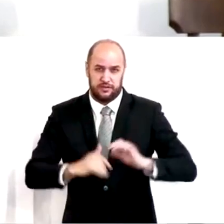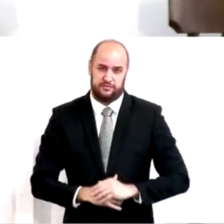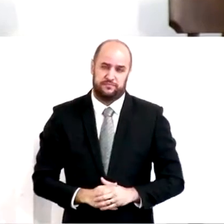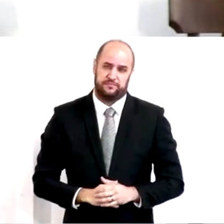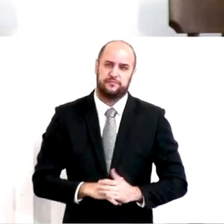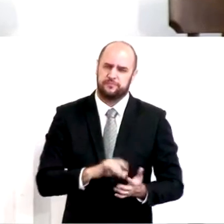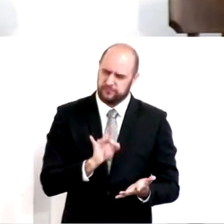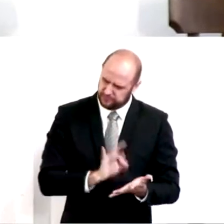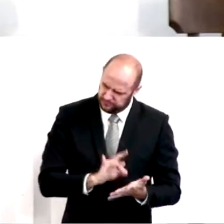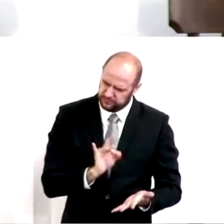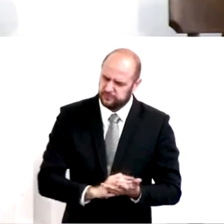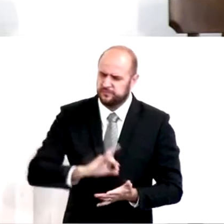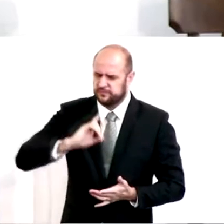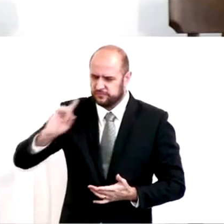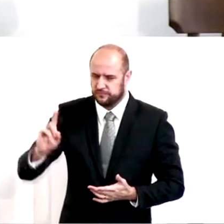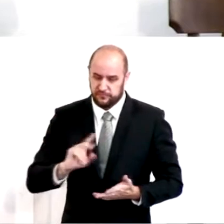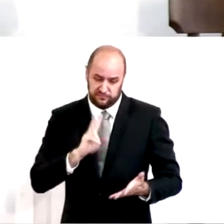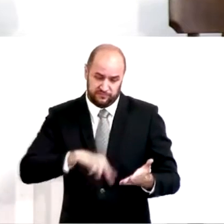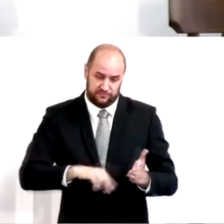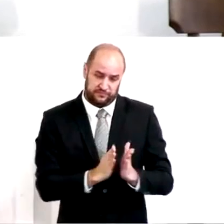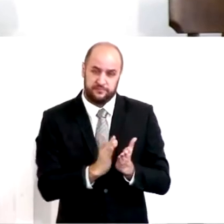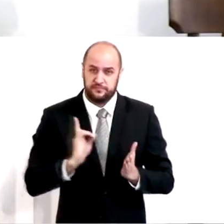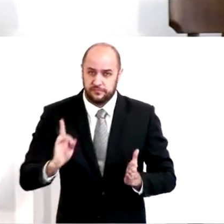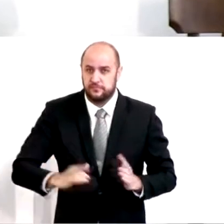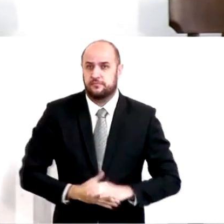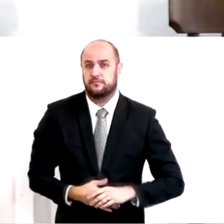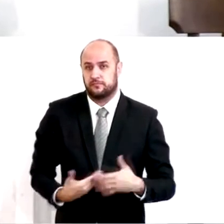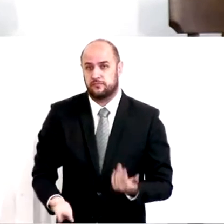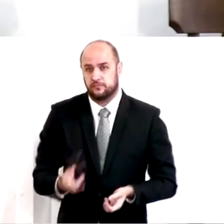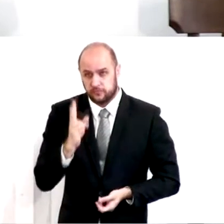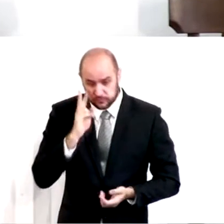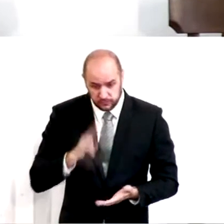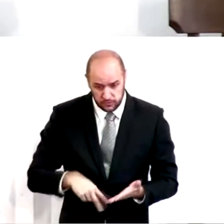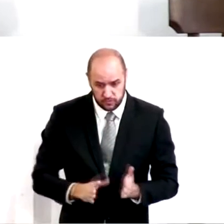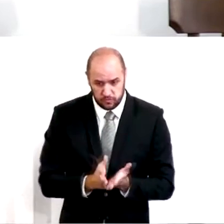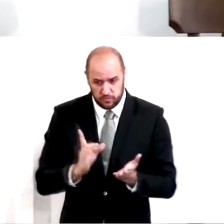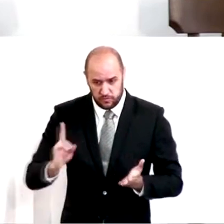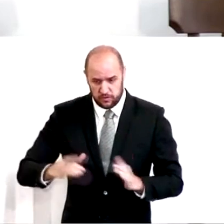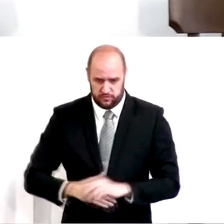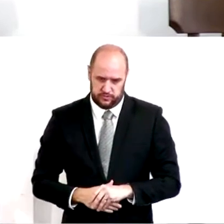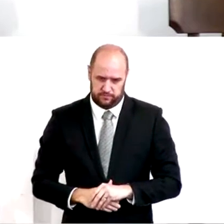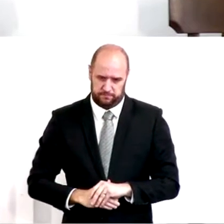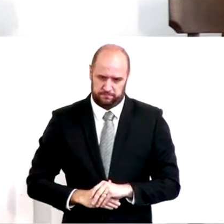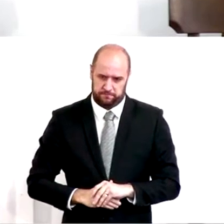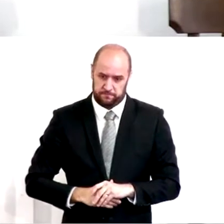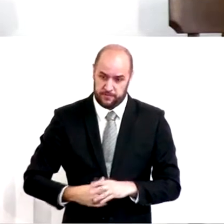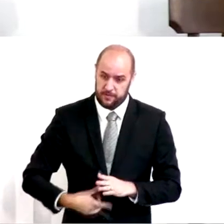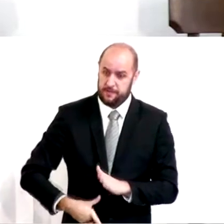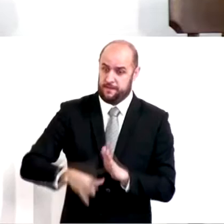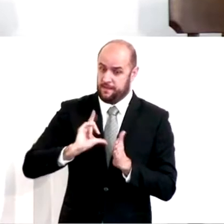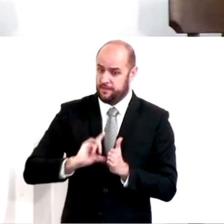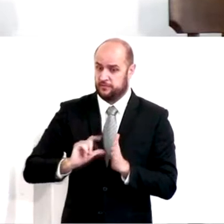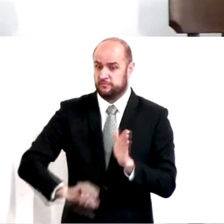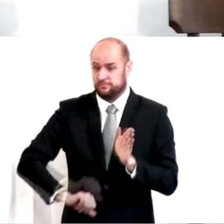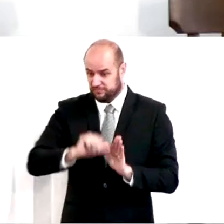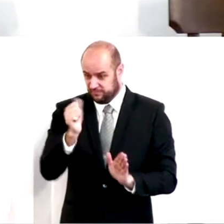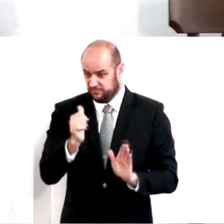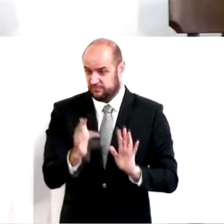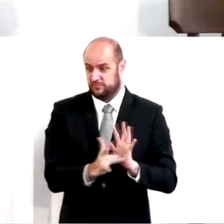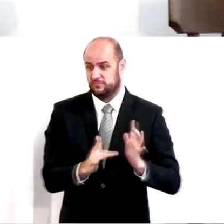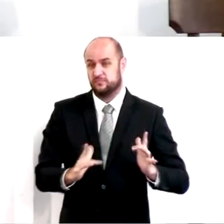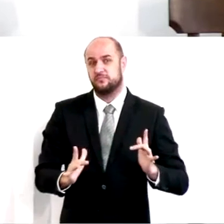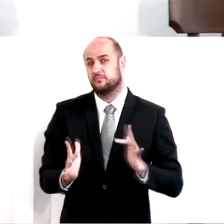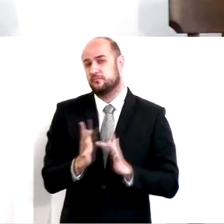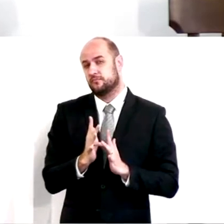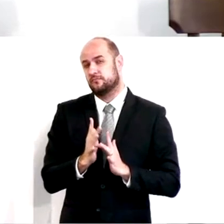parte de Deus. Olhando aqui para o texto, então, já que não mercadejamos a palavra de Deus, antes em Cristo é